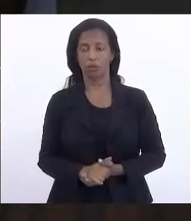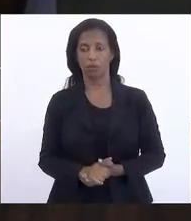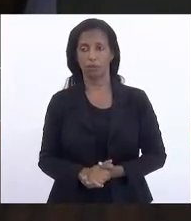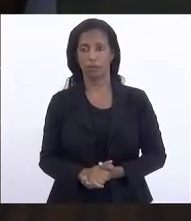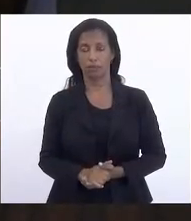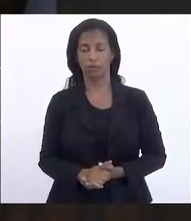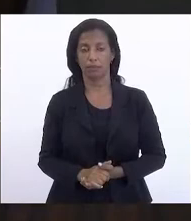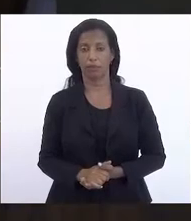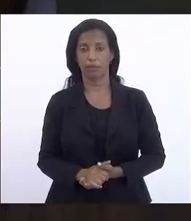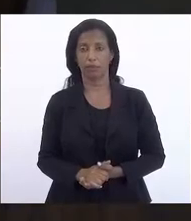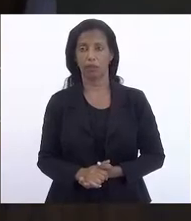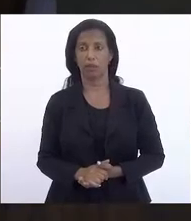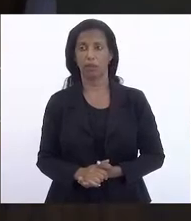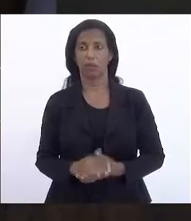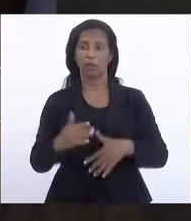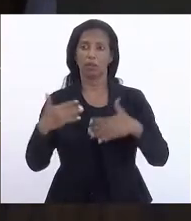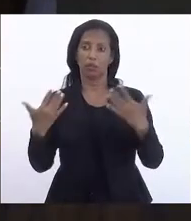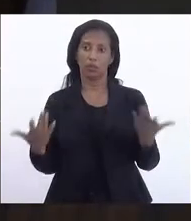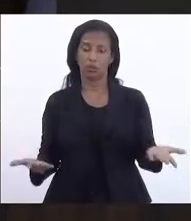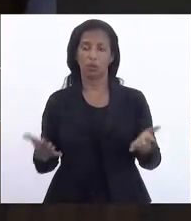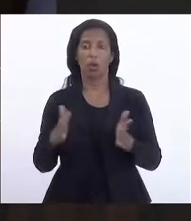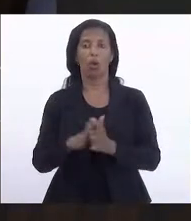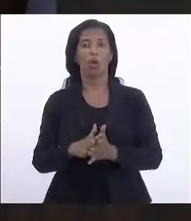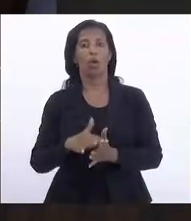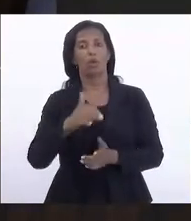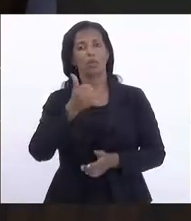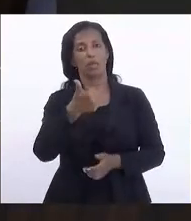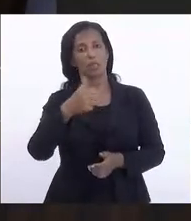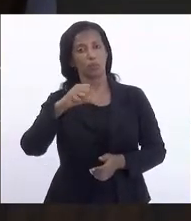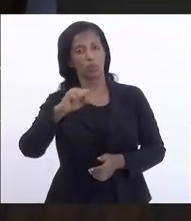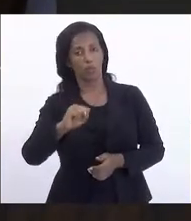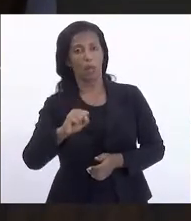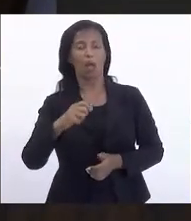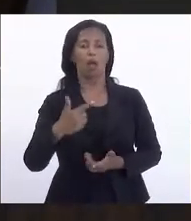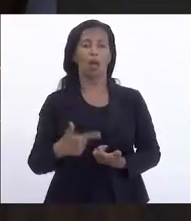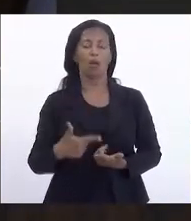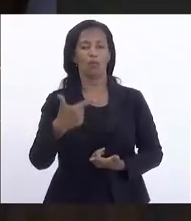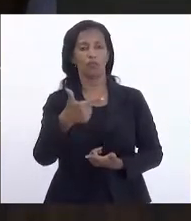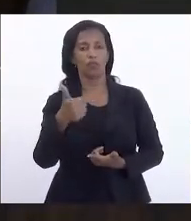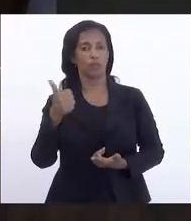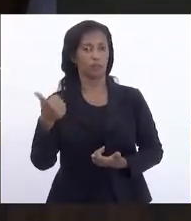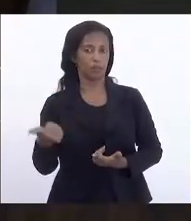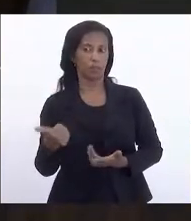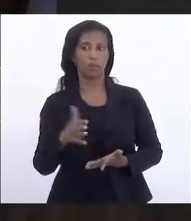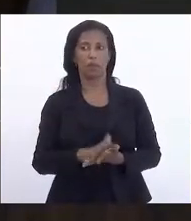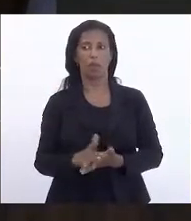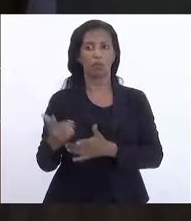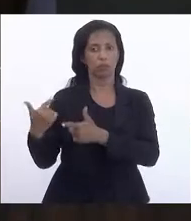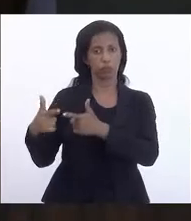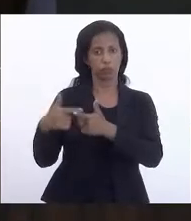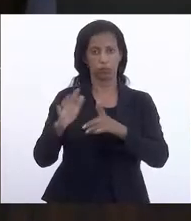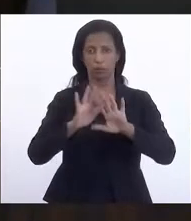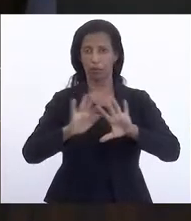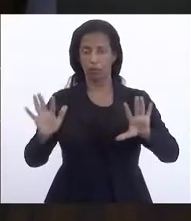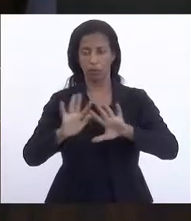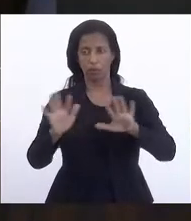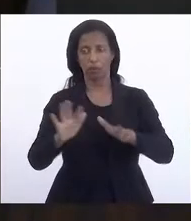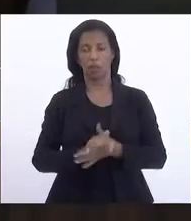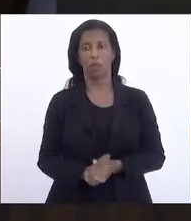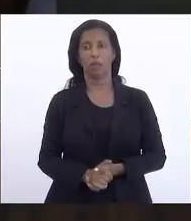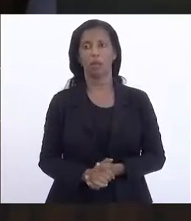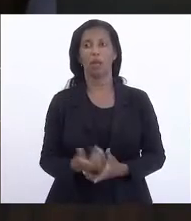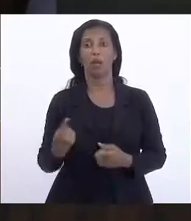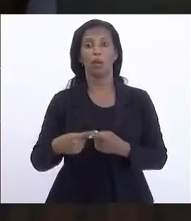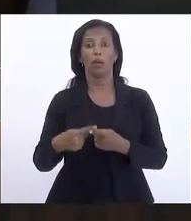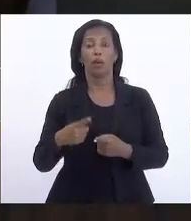Salvo o 18º, o 21º, sem problemas. Mas, é porque